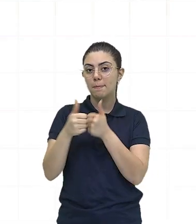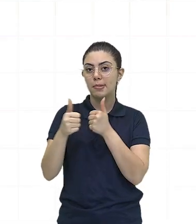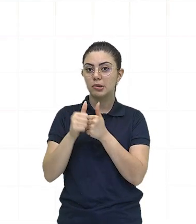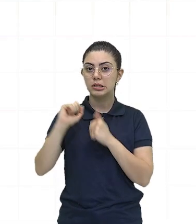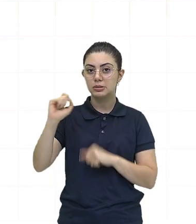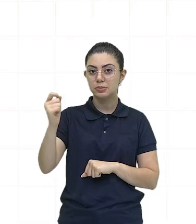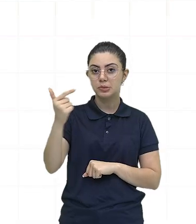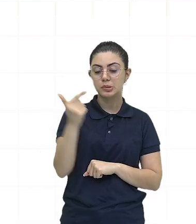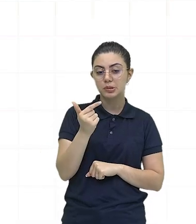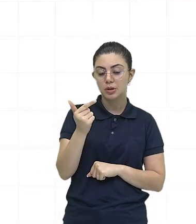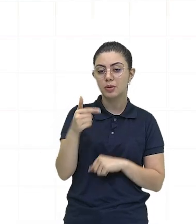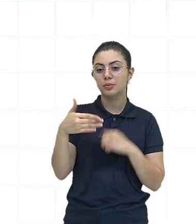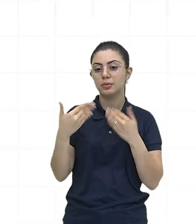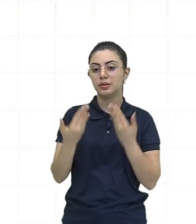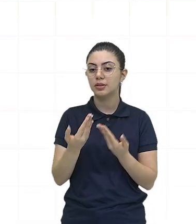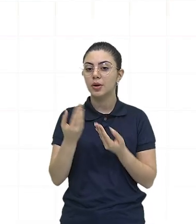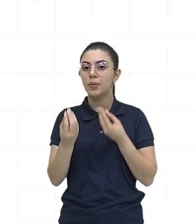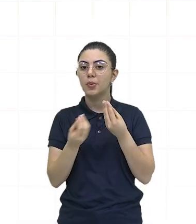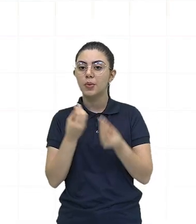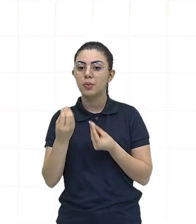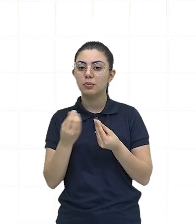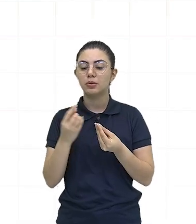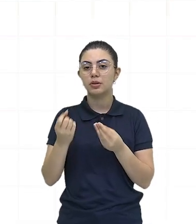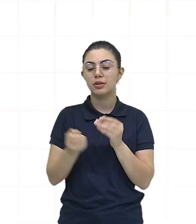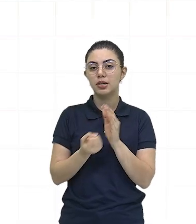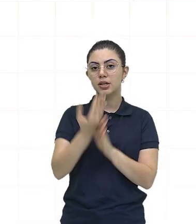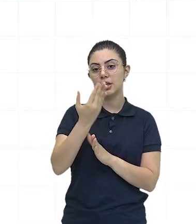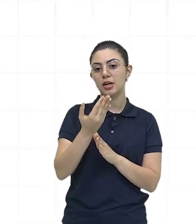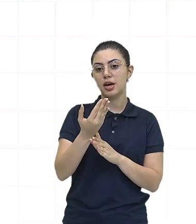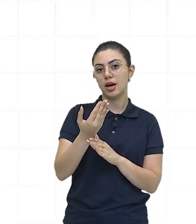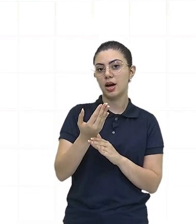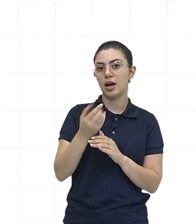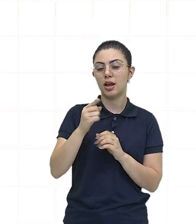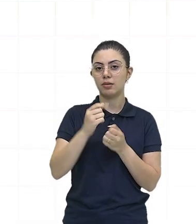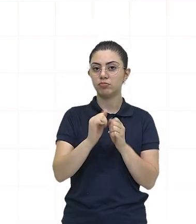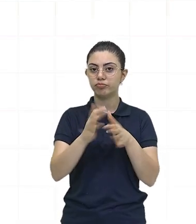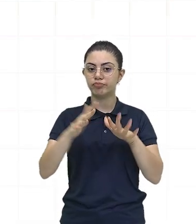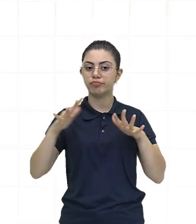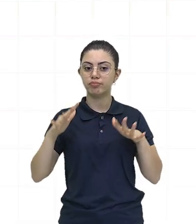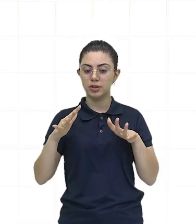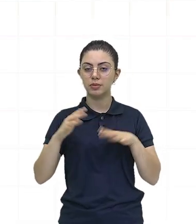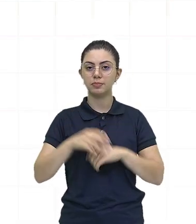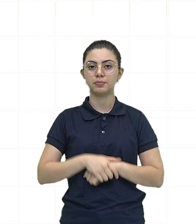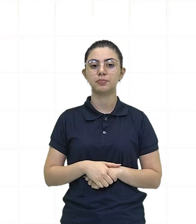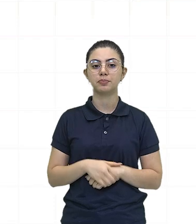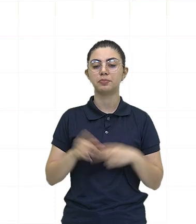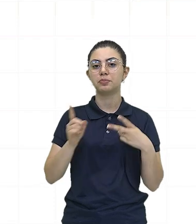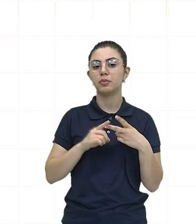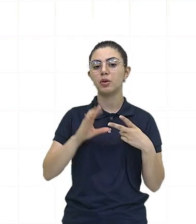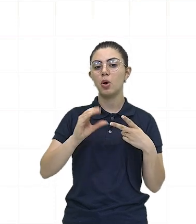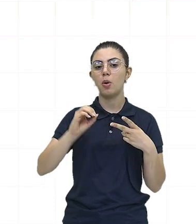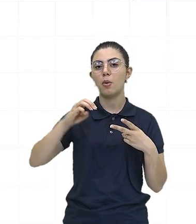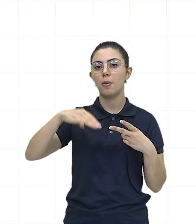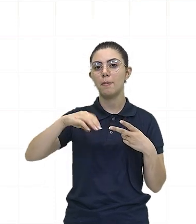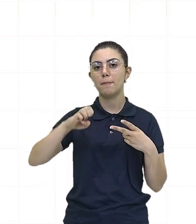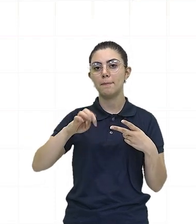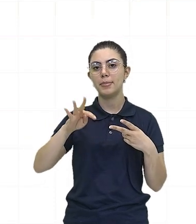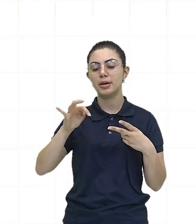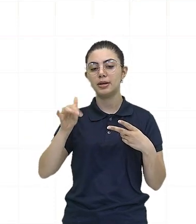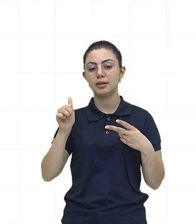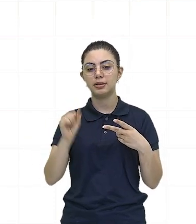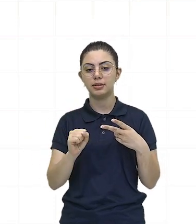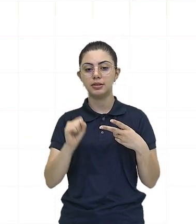eles formam aí essa cauda luminosa. Os cometas, eles são